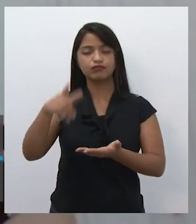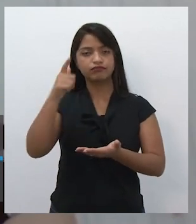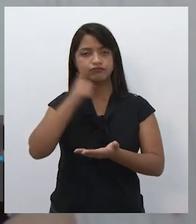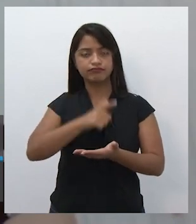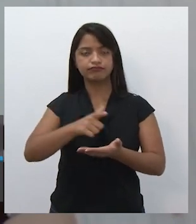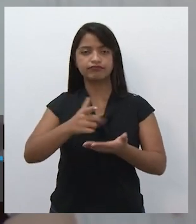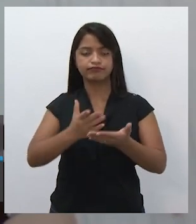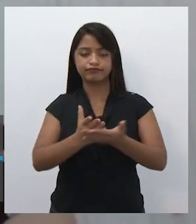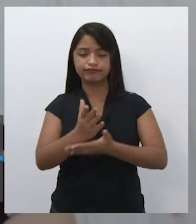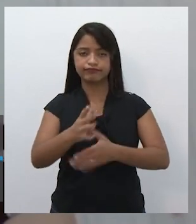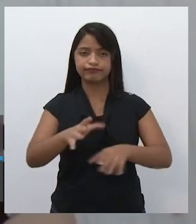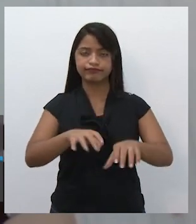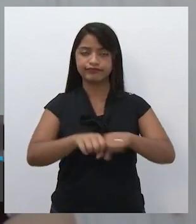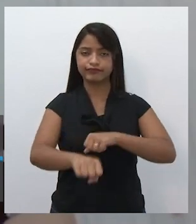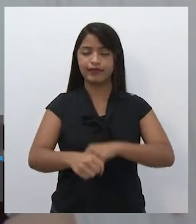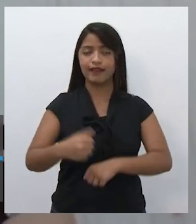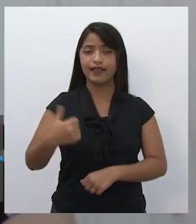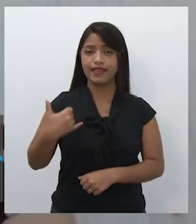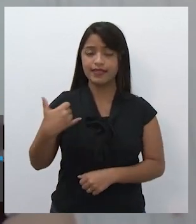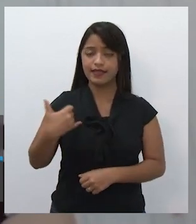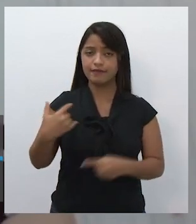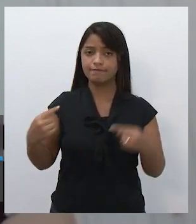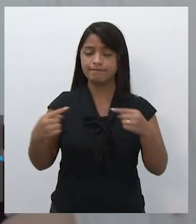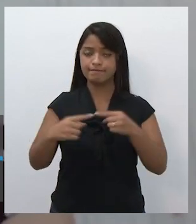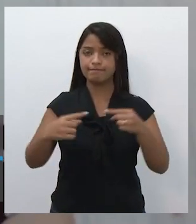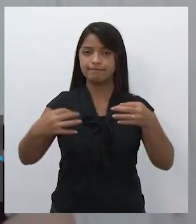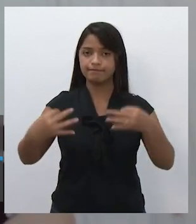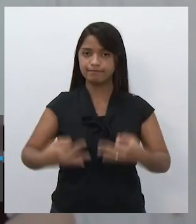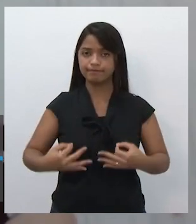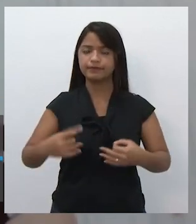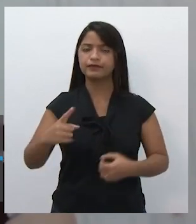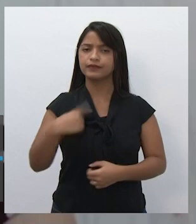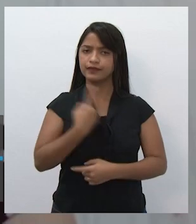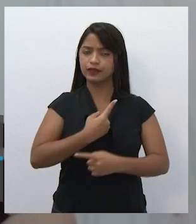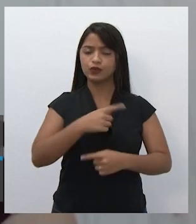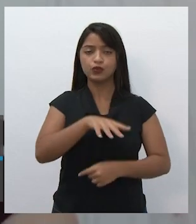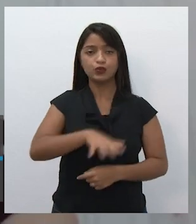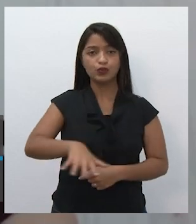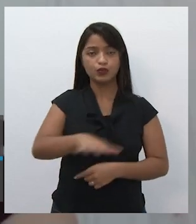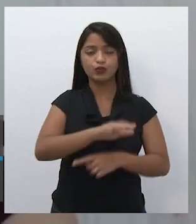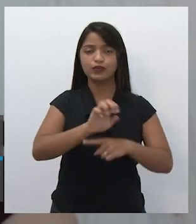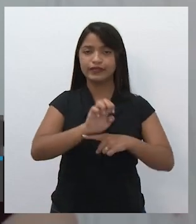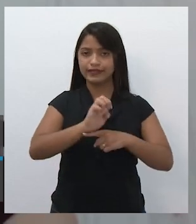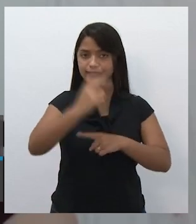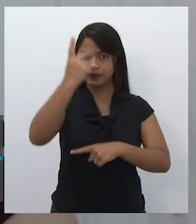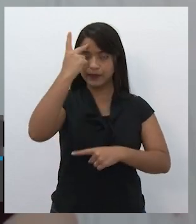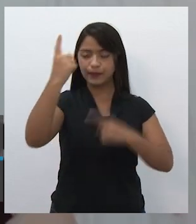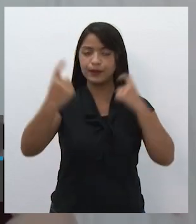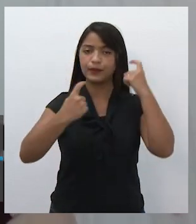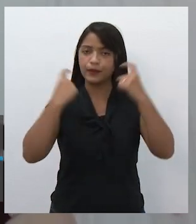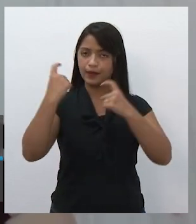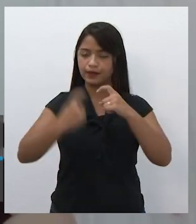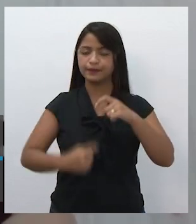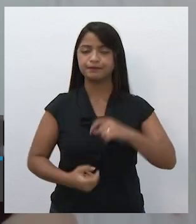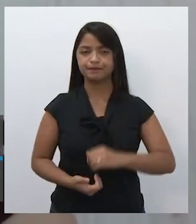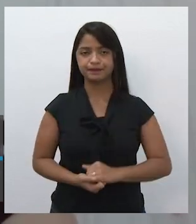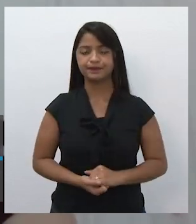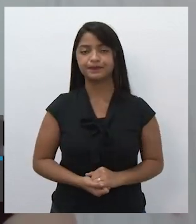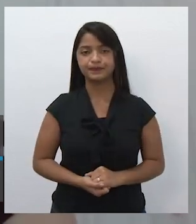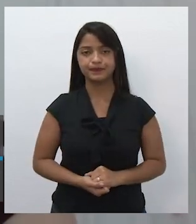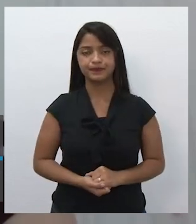etapa na idade certa. É uma preocupação grande que a gente tem, né? Toda a rede tem com essa etapa de ensino.